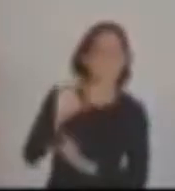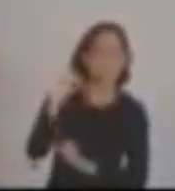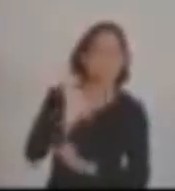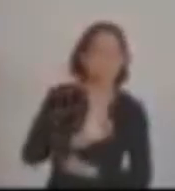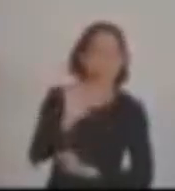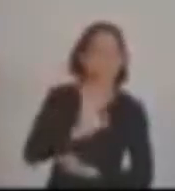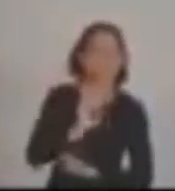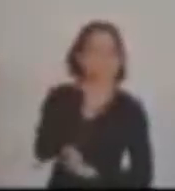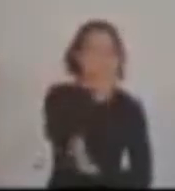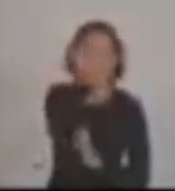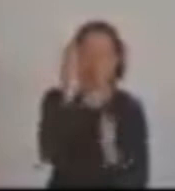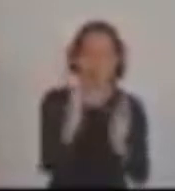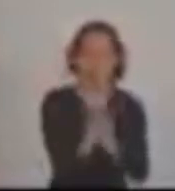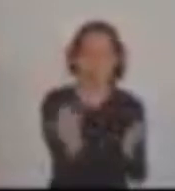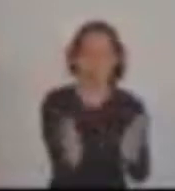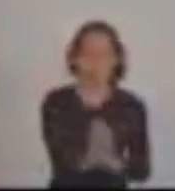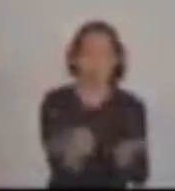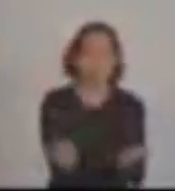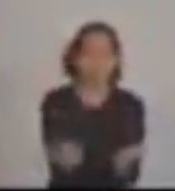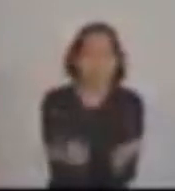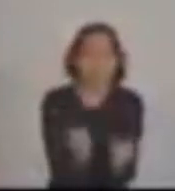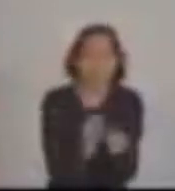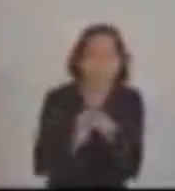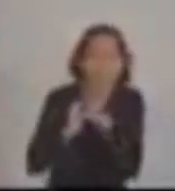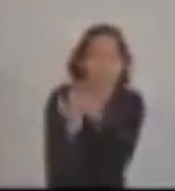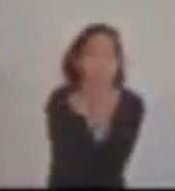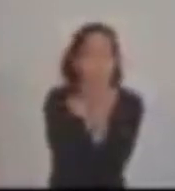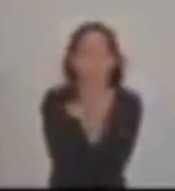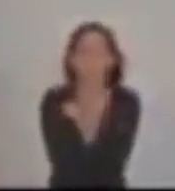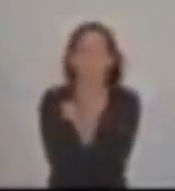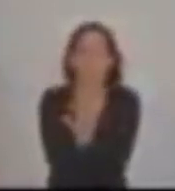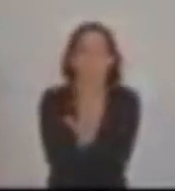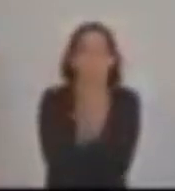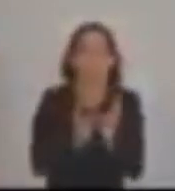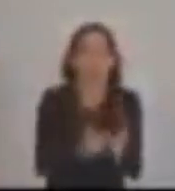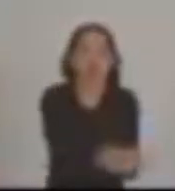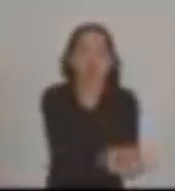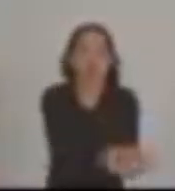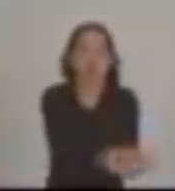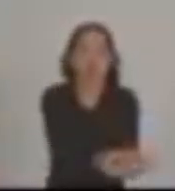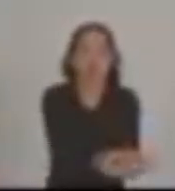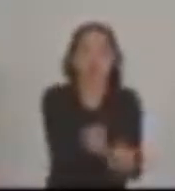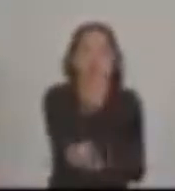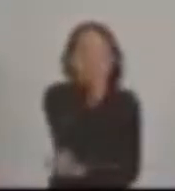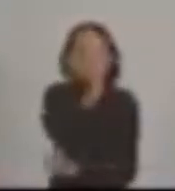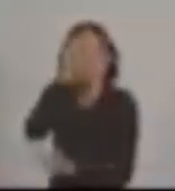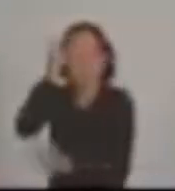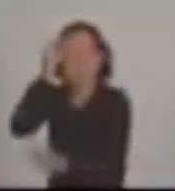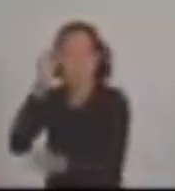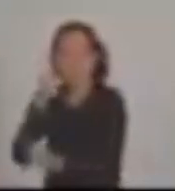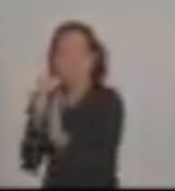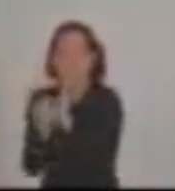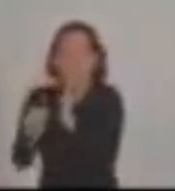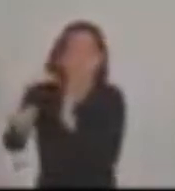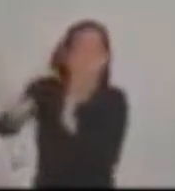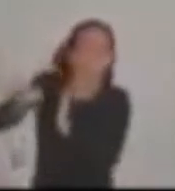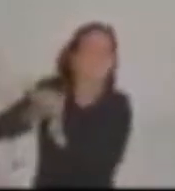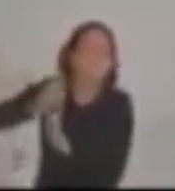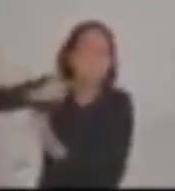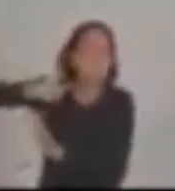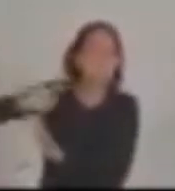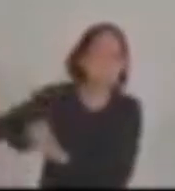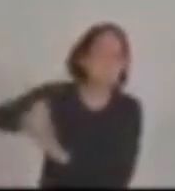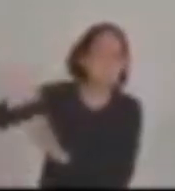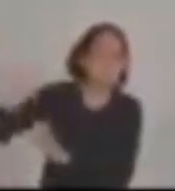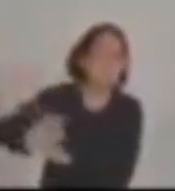um Covid-19 miserável em sua porta. Ainda veio um bode que se sentou na sala e só ficou